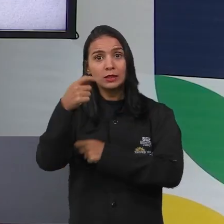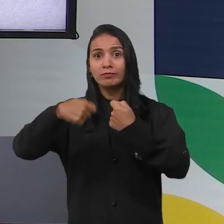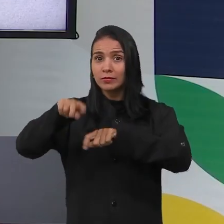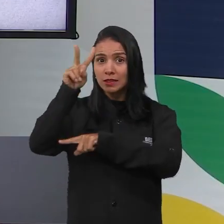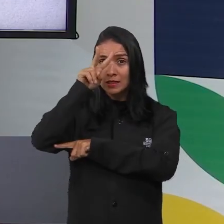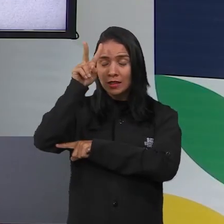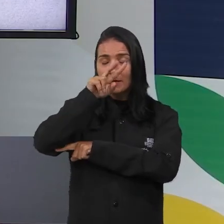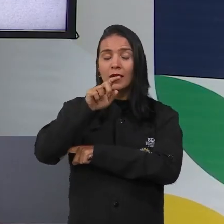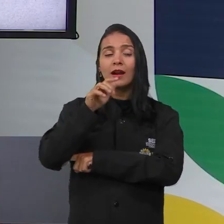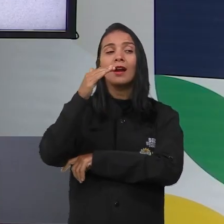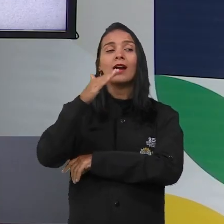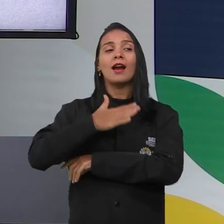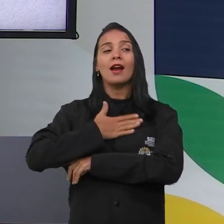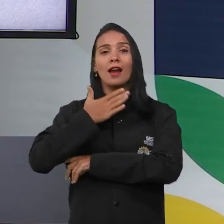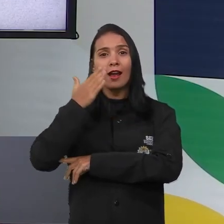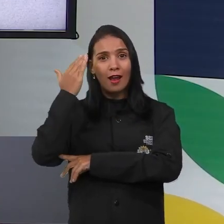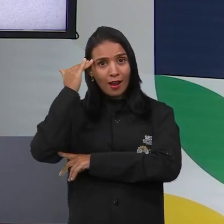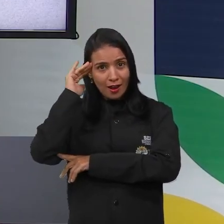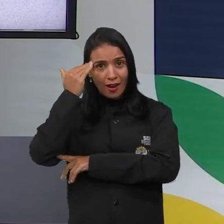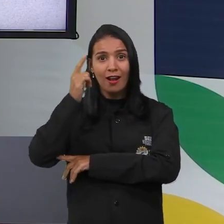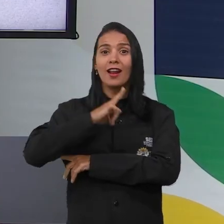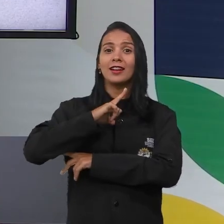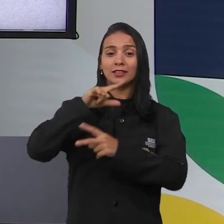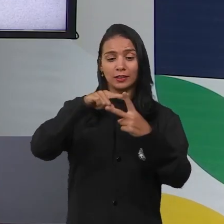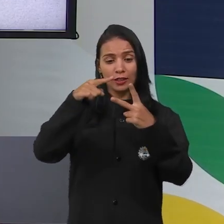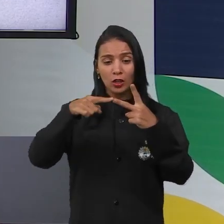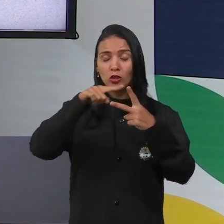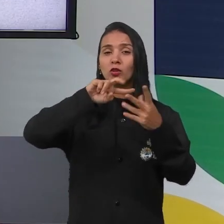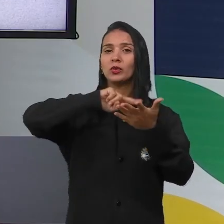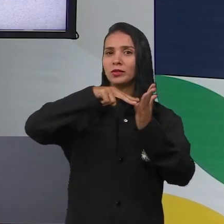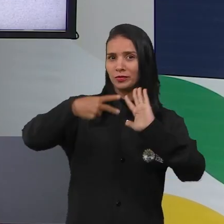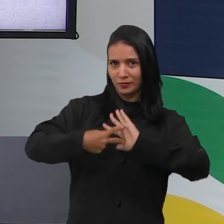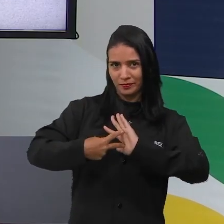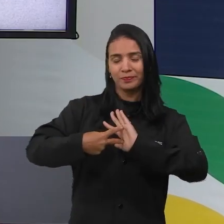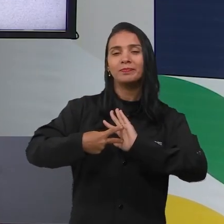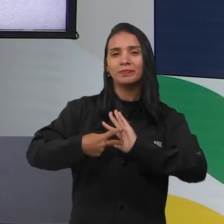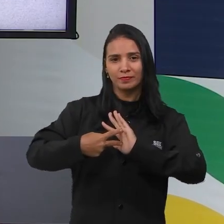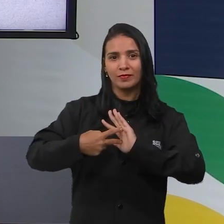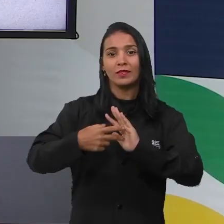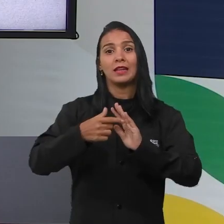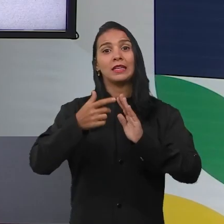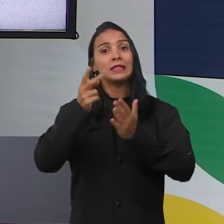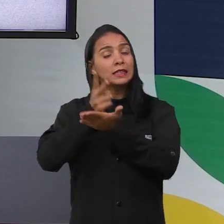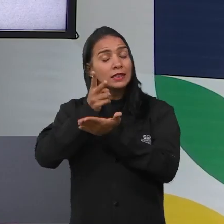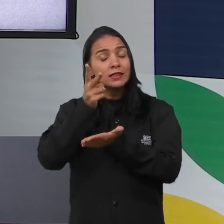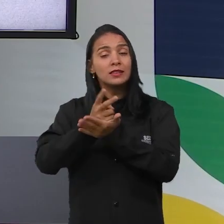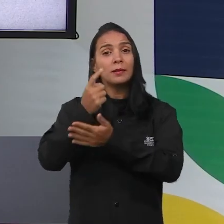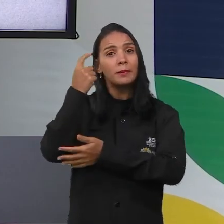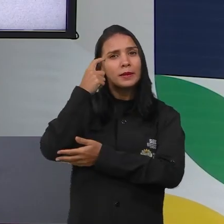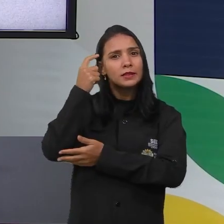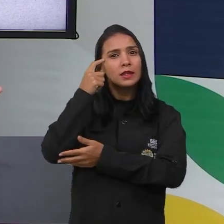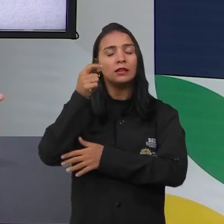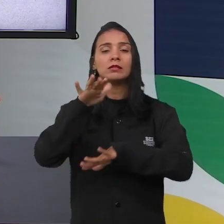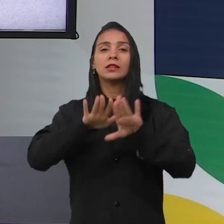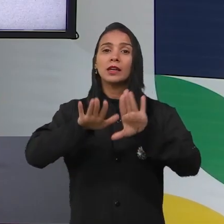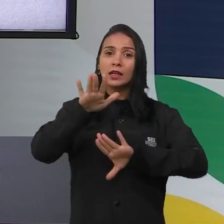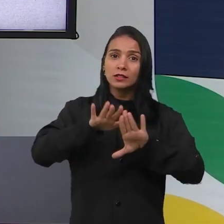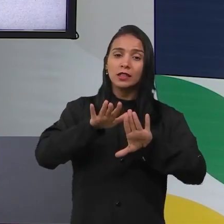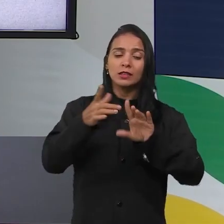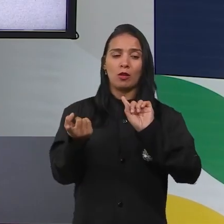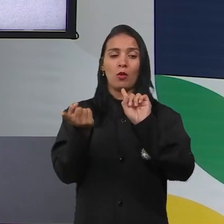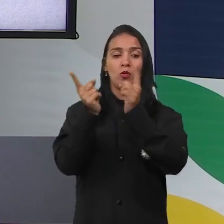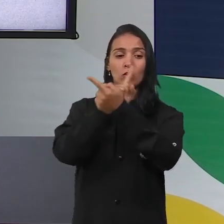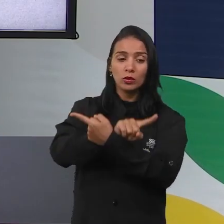2, tem a margem de 2 sentidos. E esse sentido é sempre nessa ideia, muitas vezes